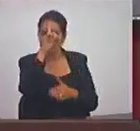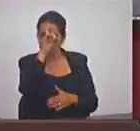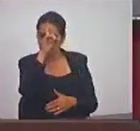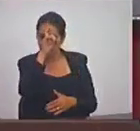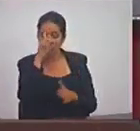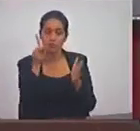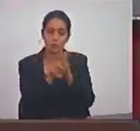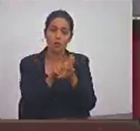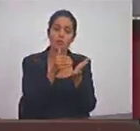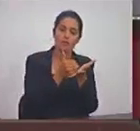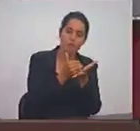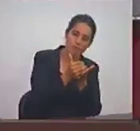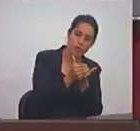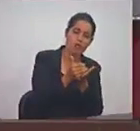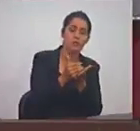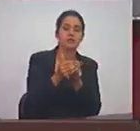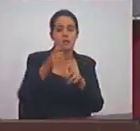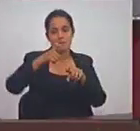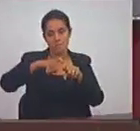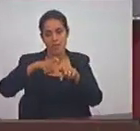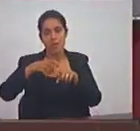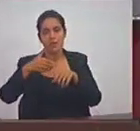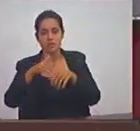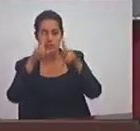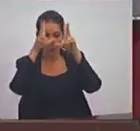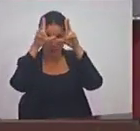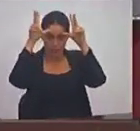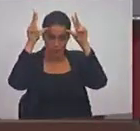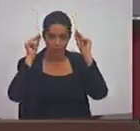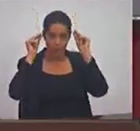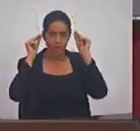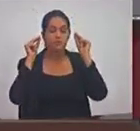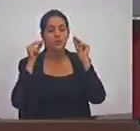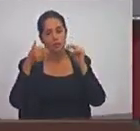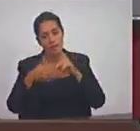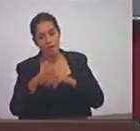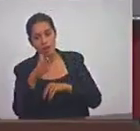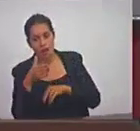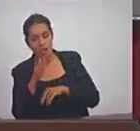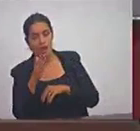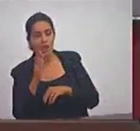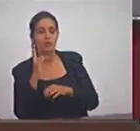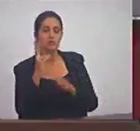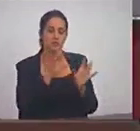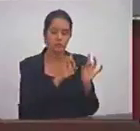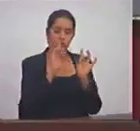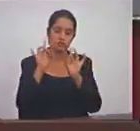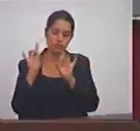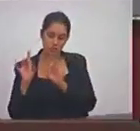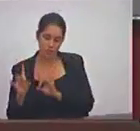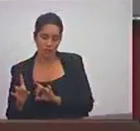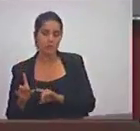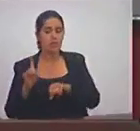trabalhos médicos lá na Vila Carvalho. A enfermeira ou médico diariamente estará lá num período, que eu não sei qual